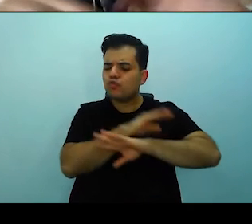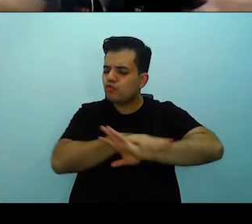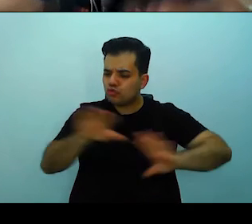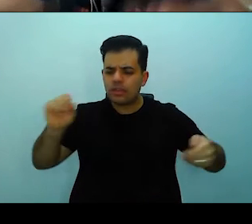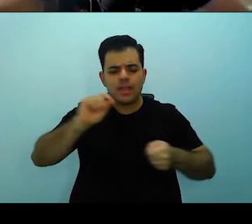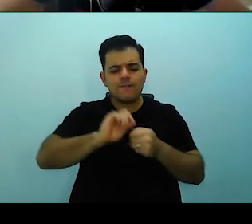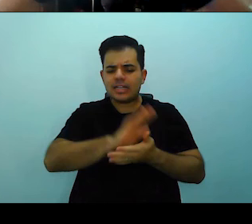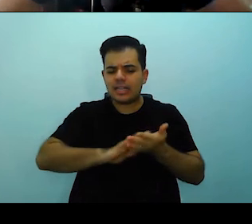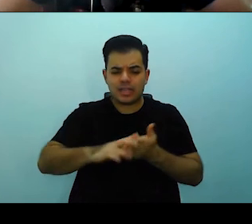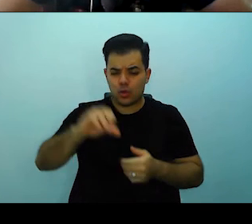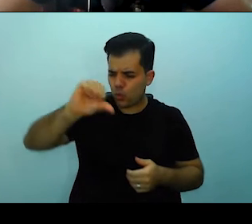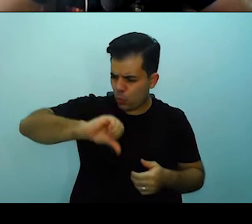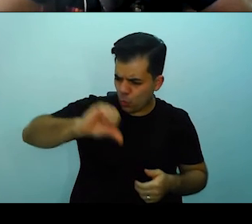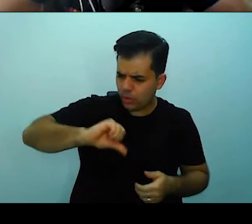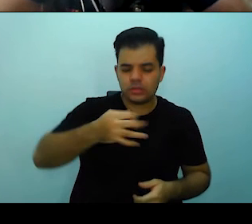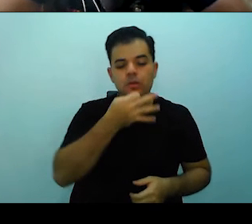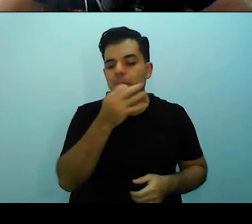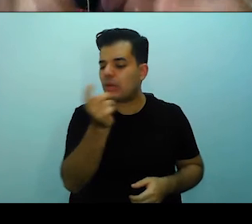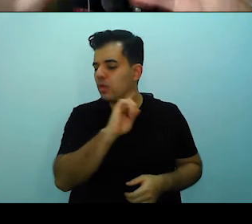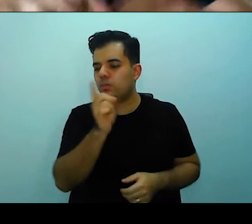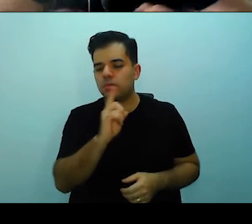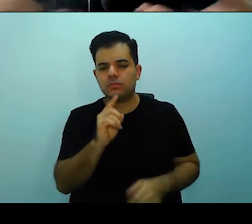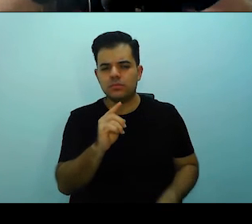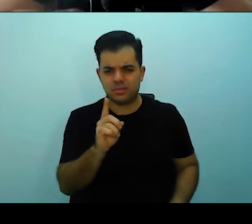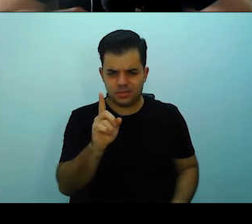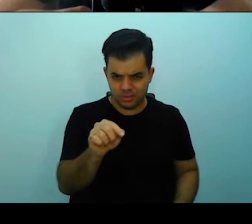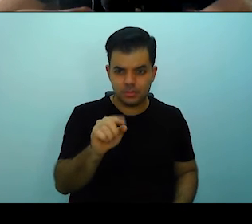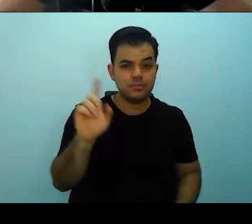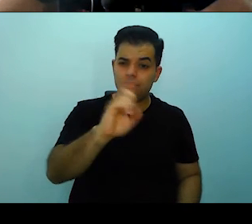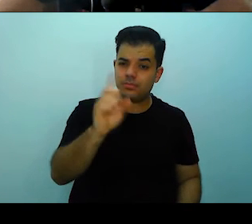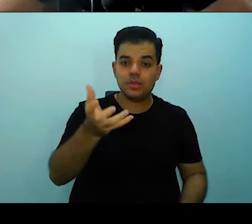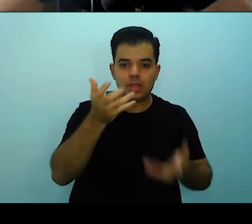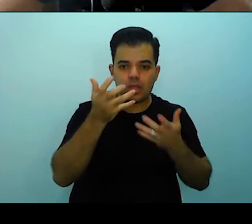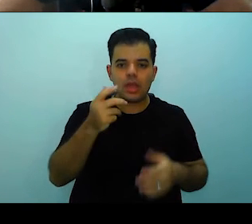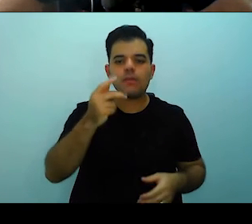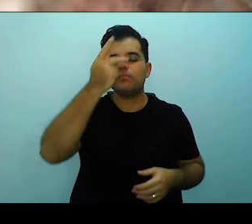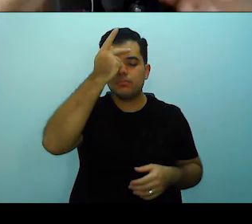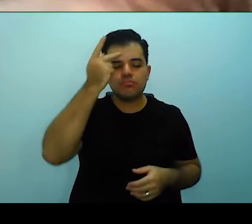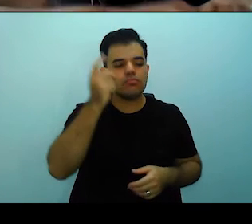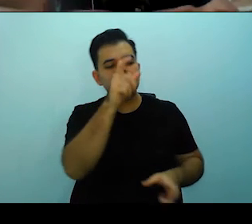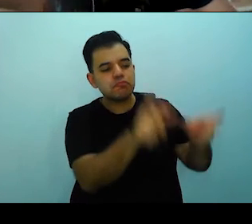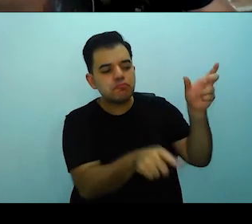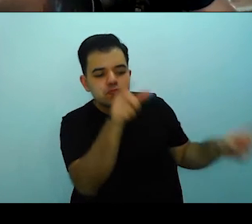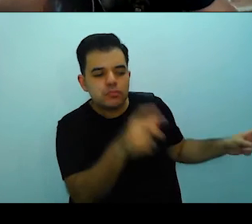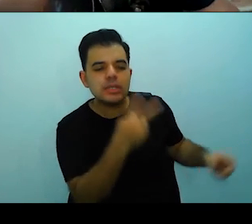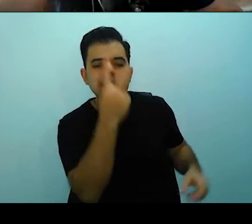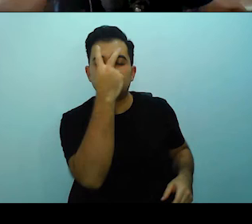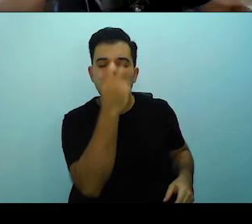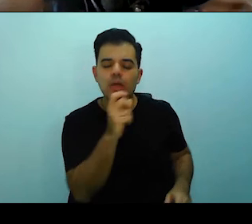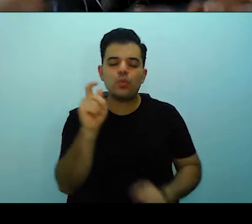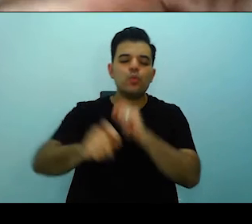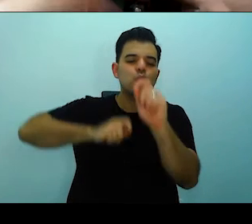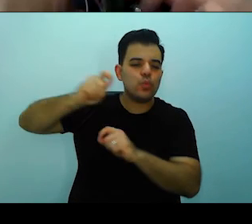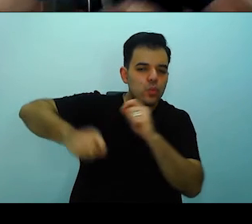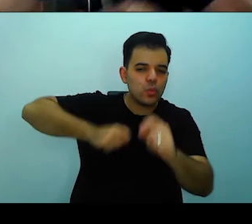você também não precisa comentar, não. Então, não é isso. A gente quer que a pessoa cega saia da condição de objeto da acessibilidade